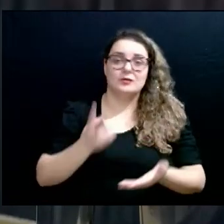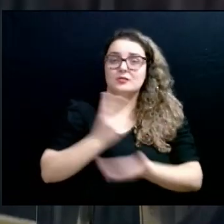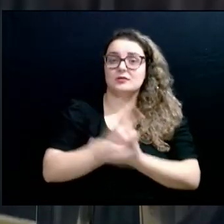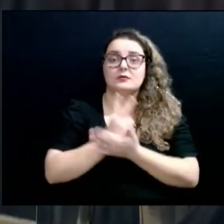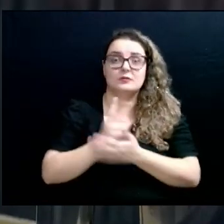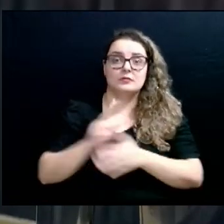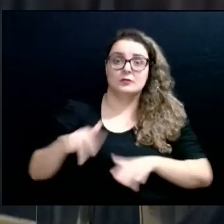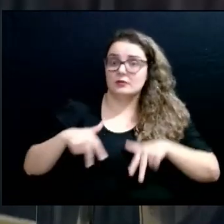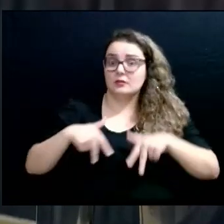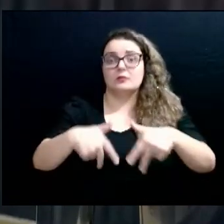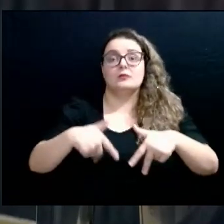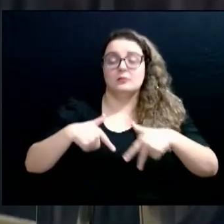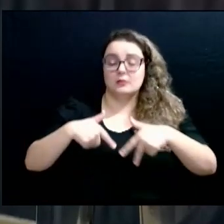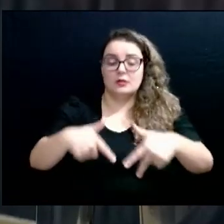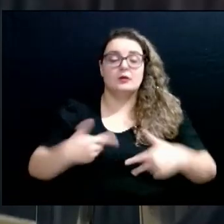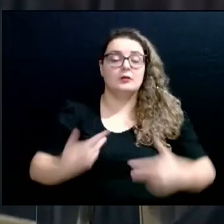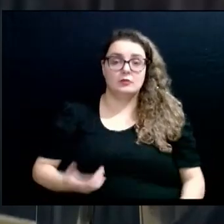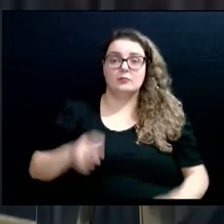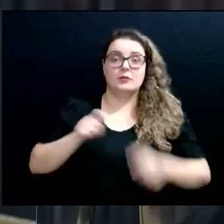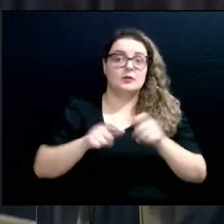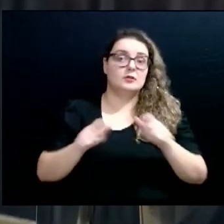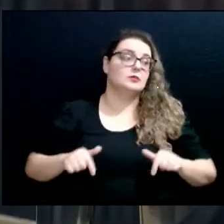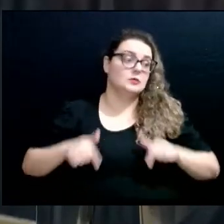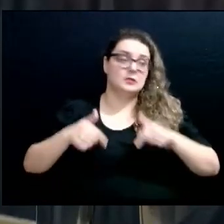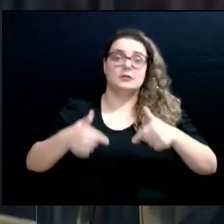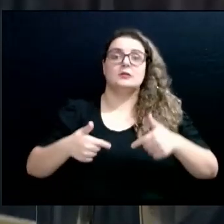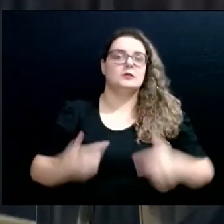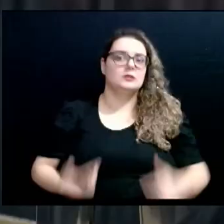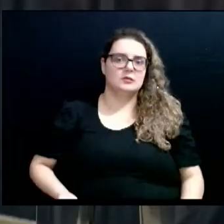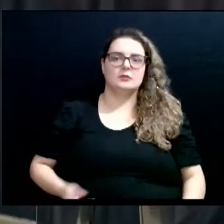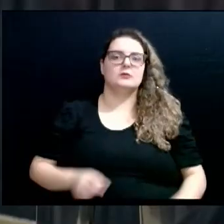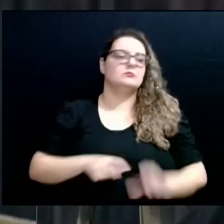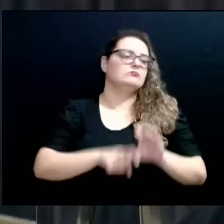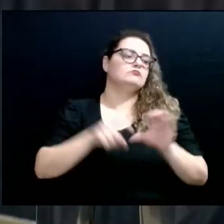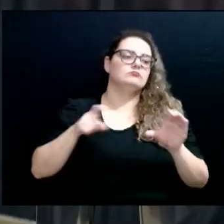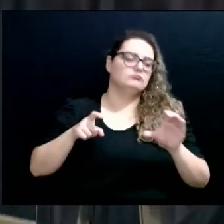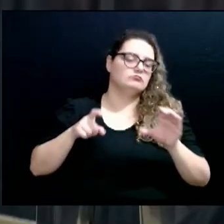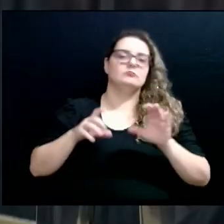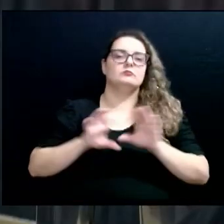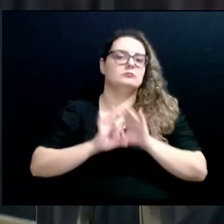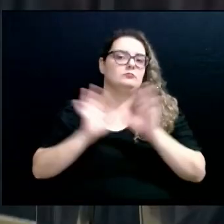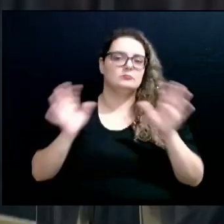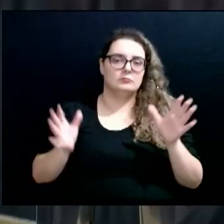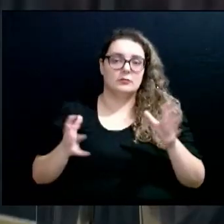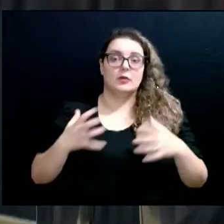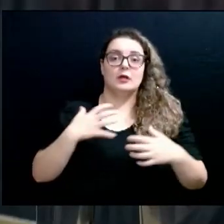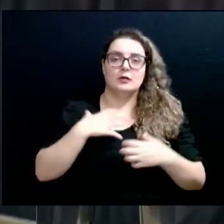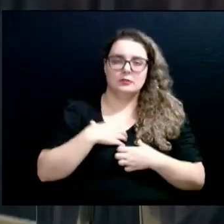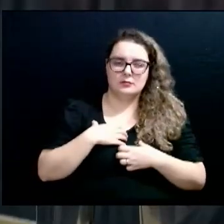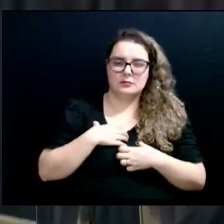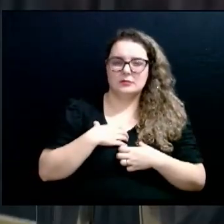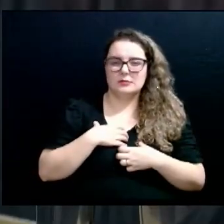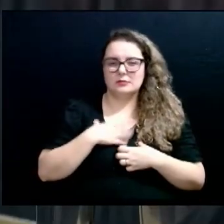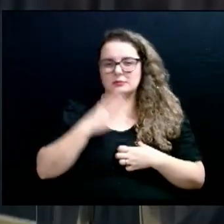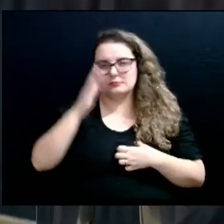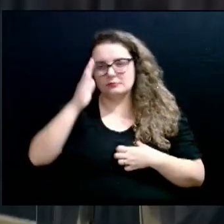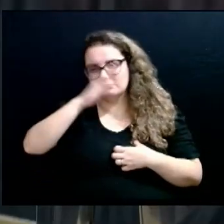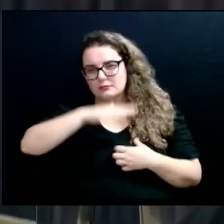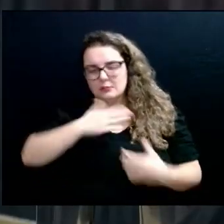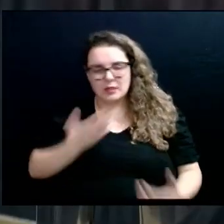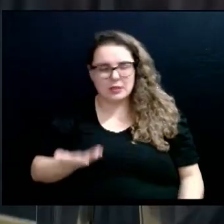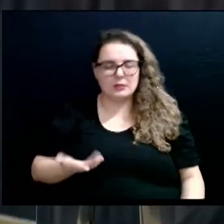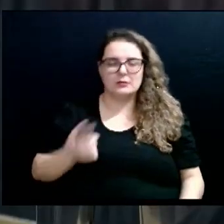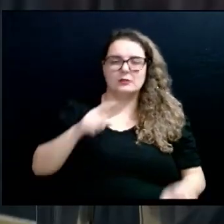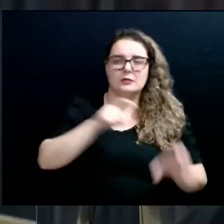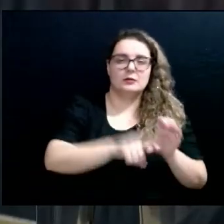né? Pessoas muito ativas, que eram autônomas, independentes, se sentem muito mal de ter que depender dos outros e